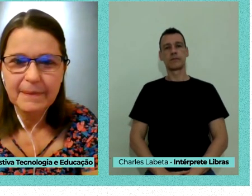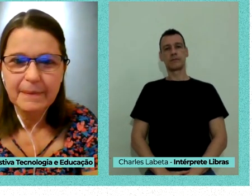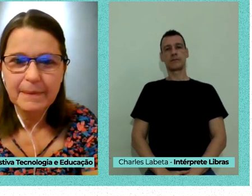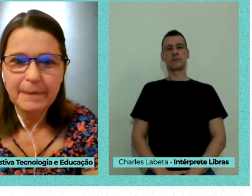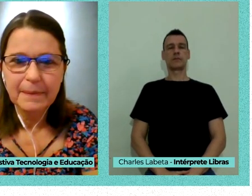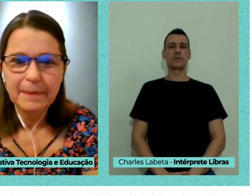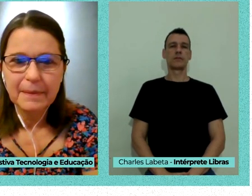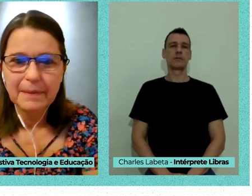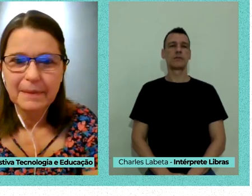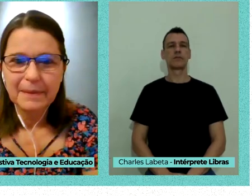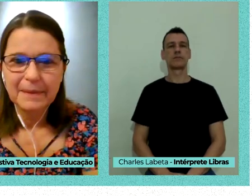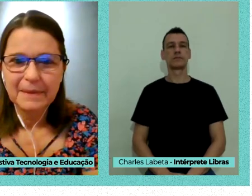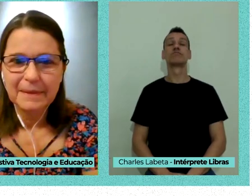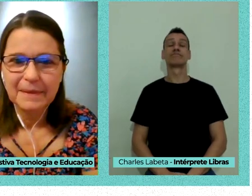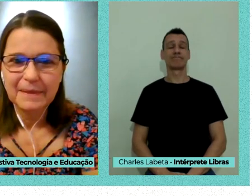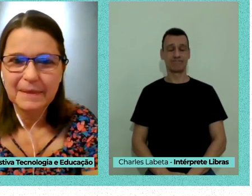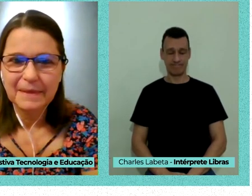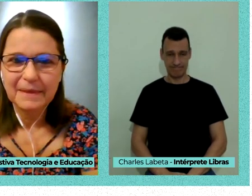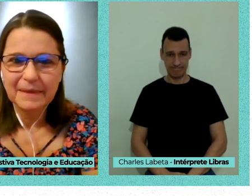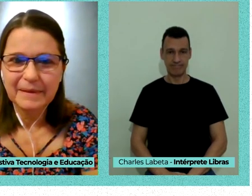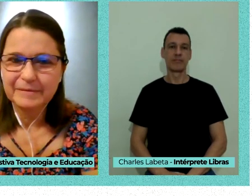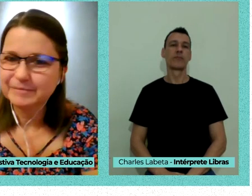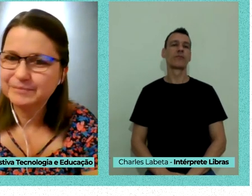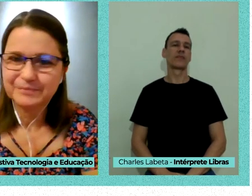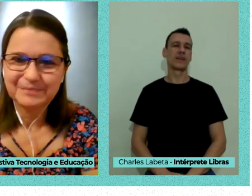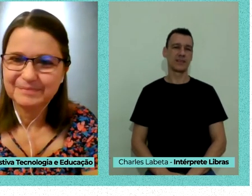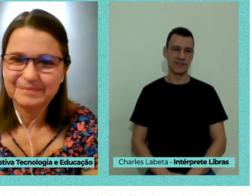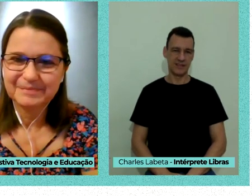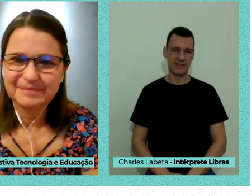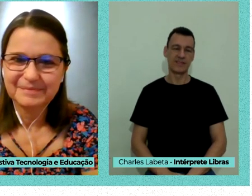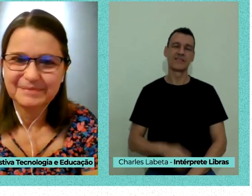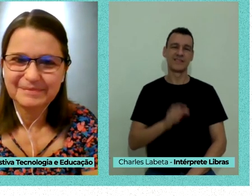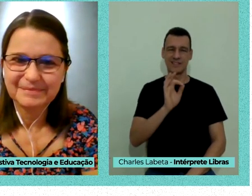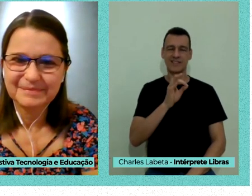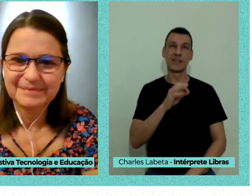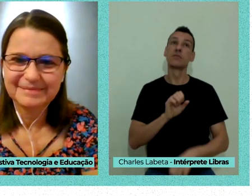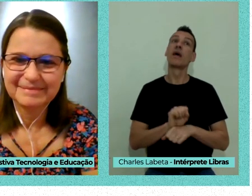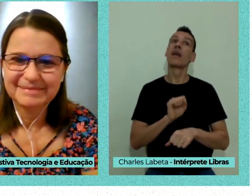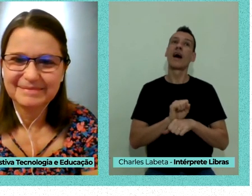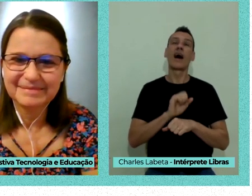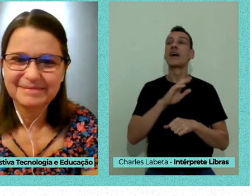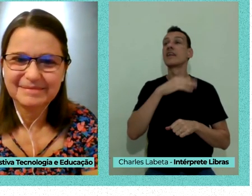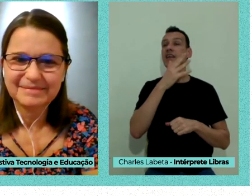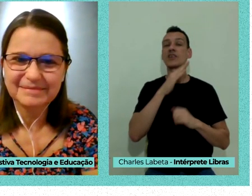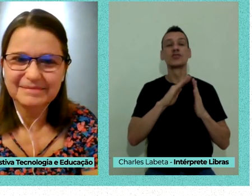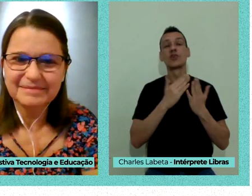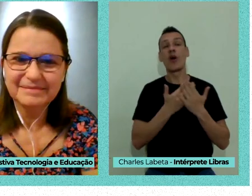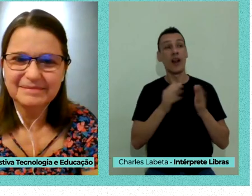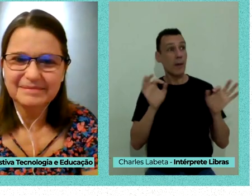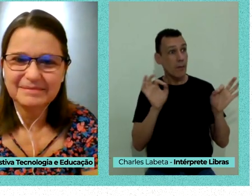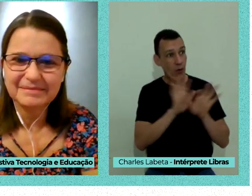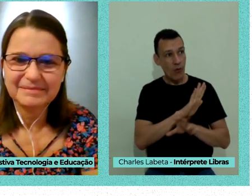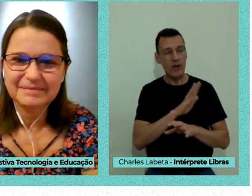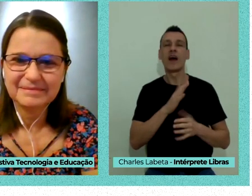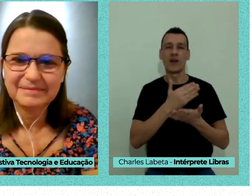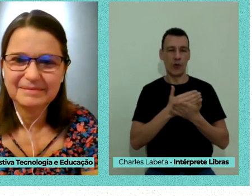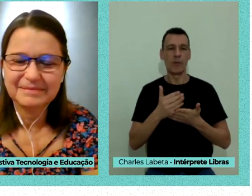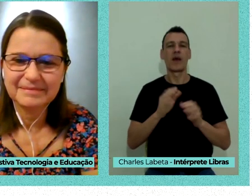É isso aí, não dá para esperar a escola estar pronta para a gente fazer educação,